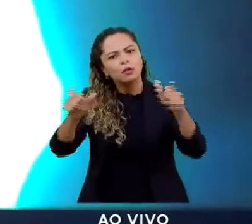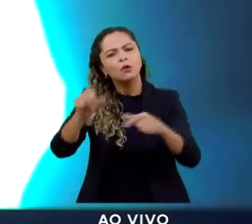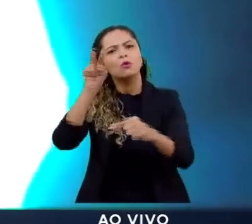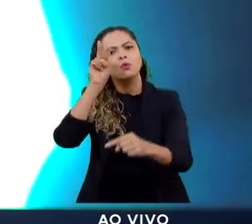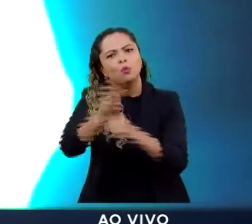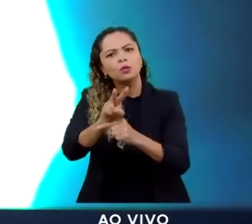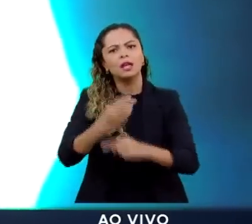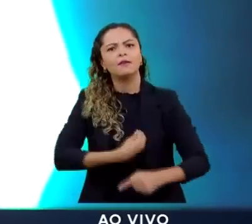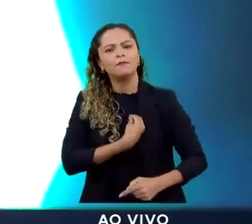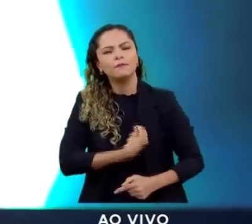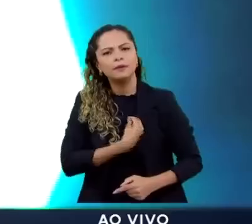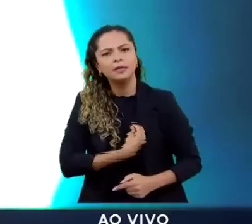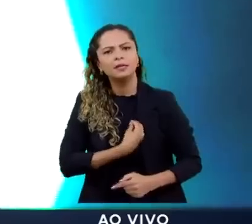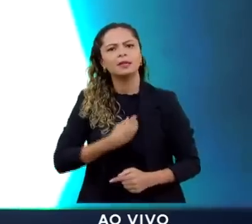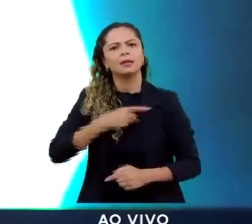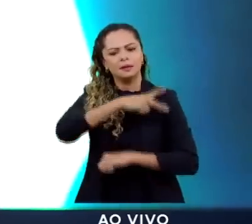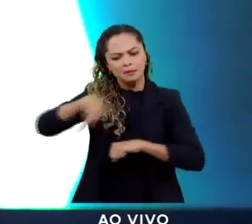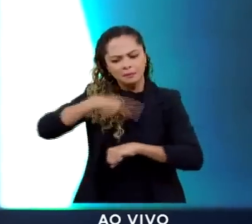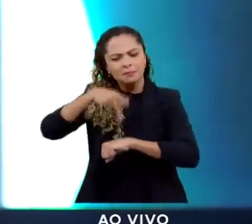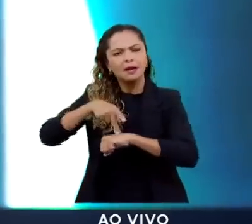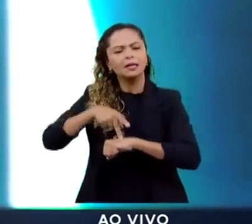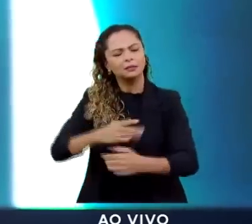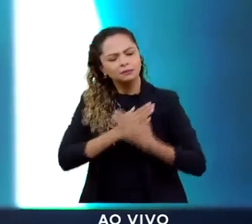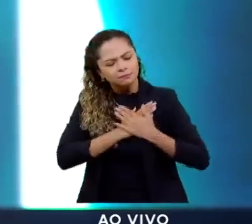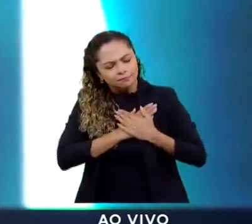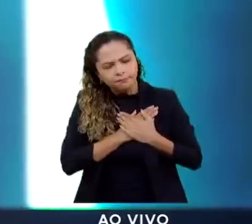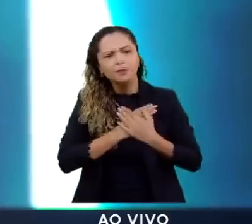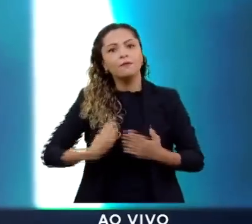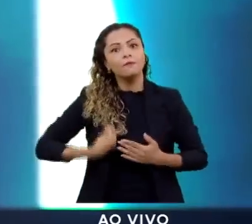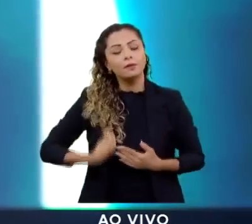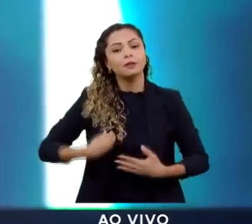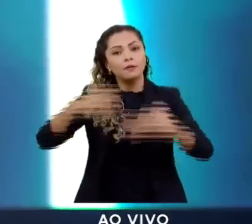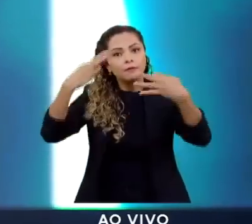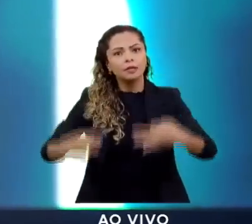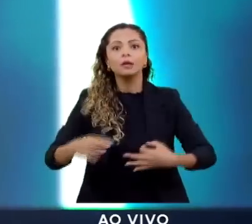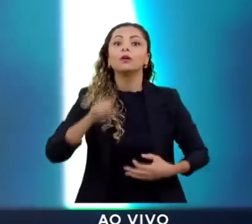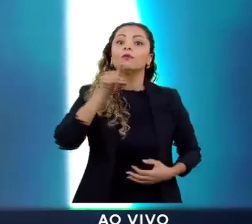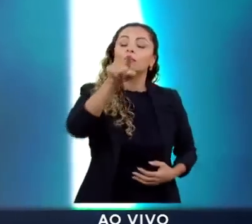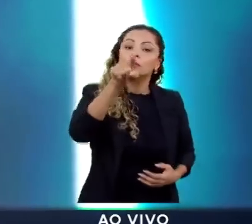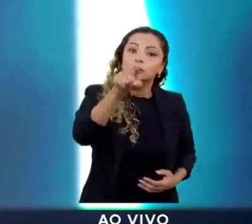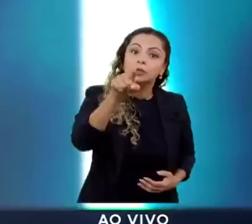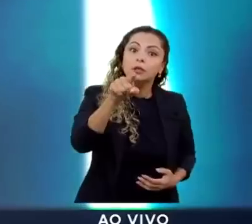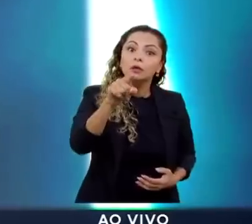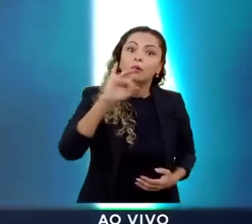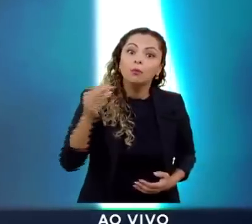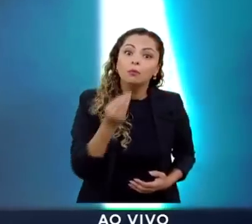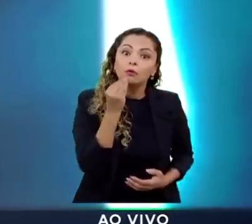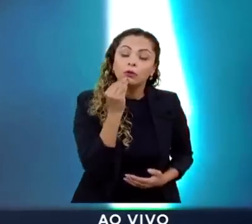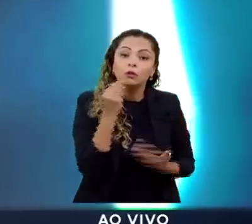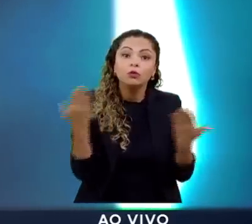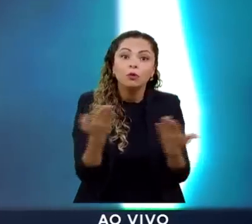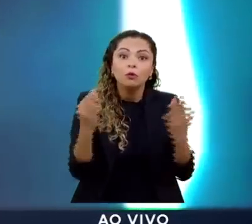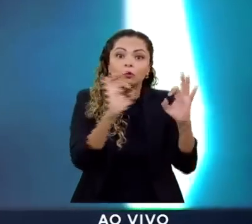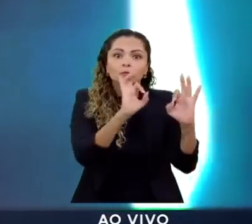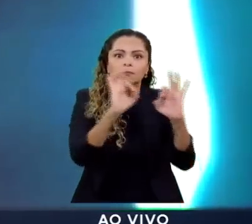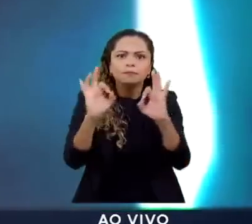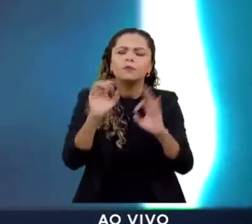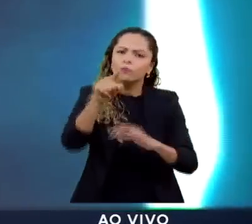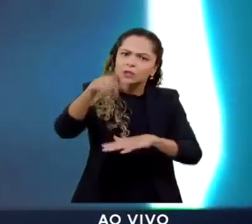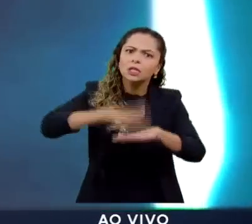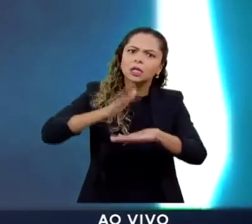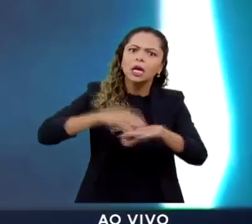família vida e você tem oportunidade você que está me vendo em casa você tem oportunidade de escolher